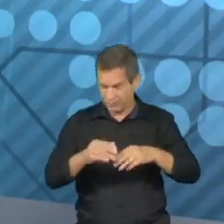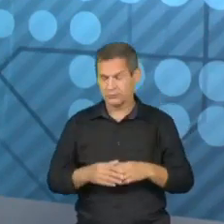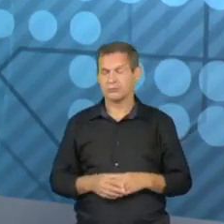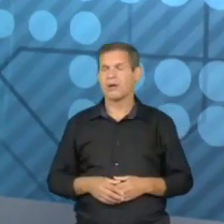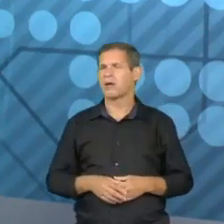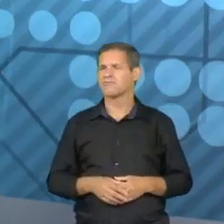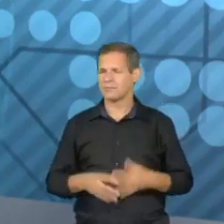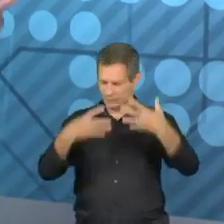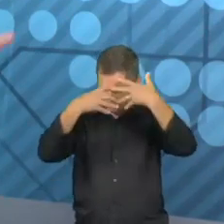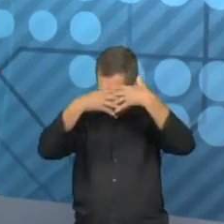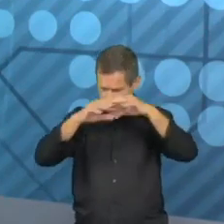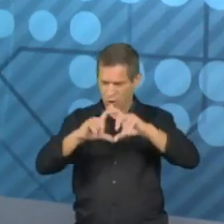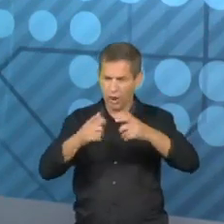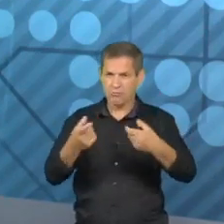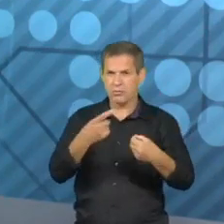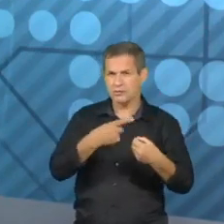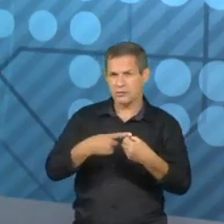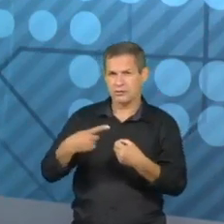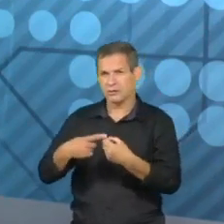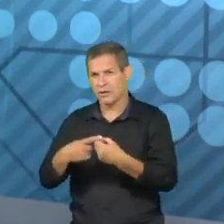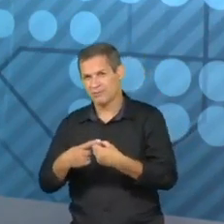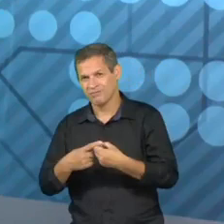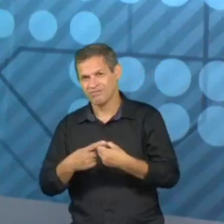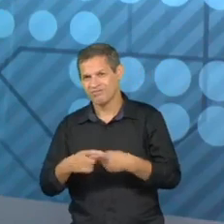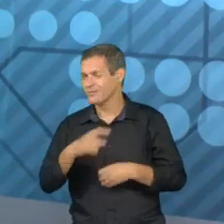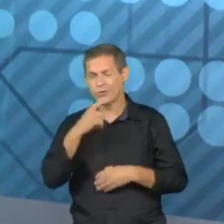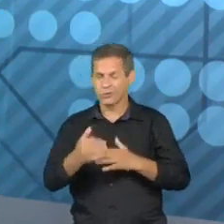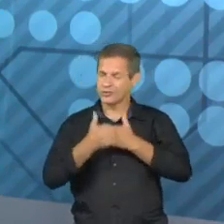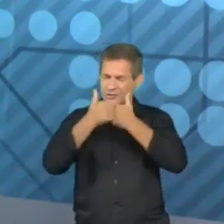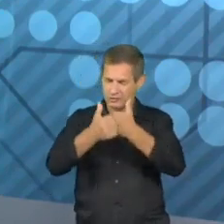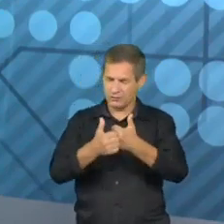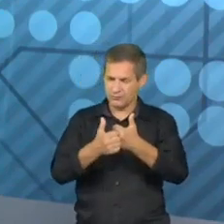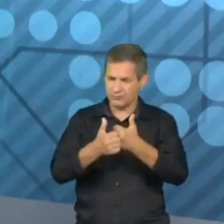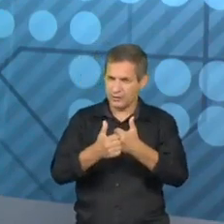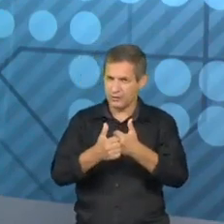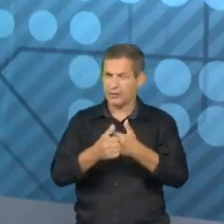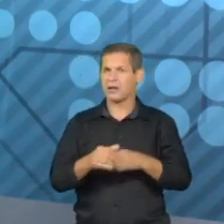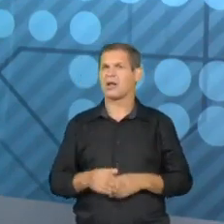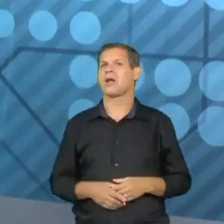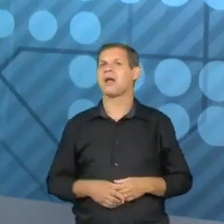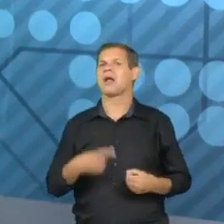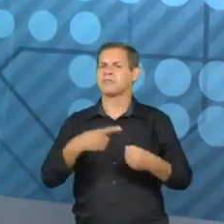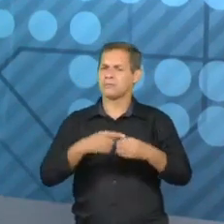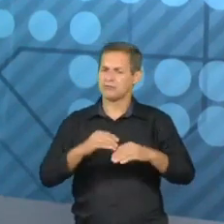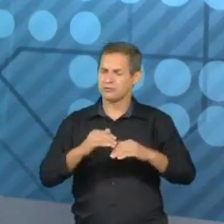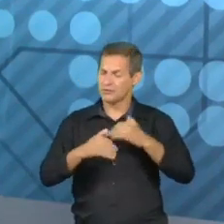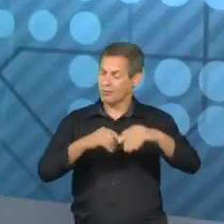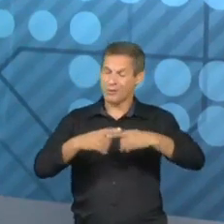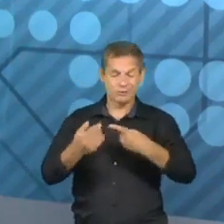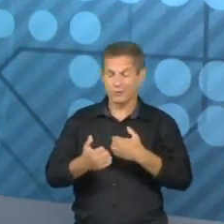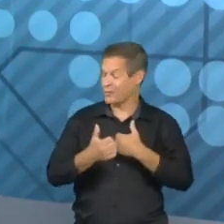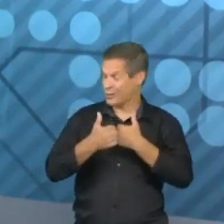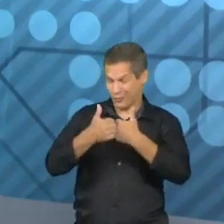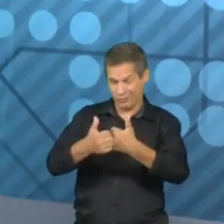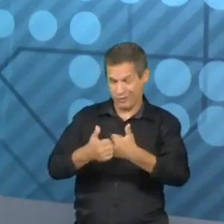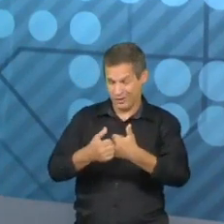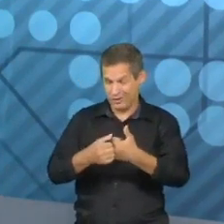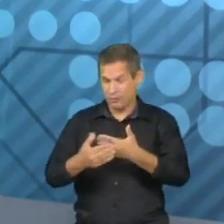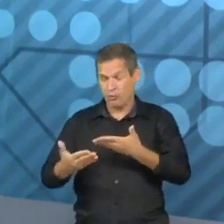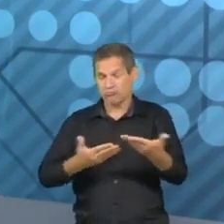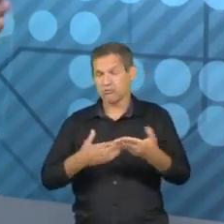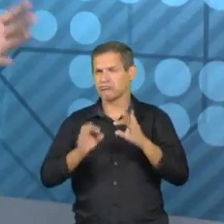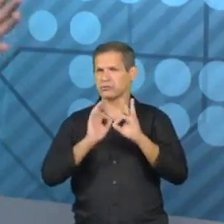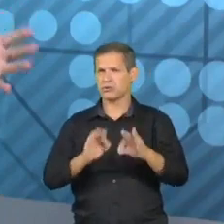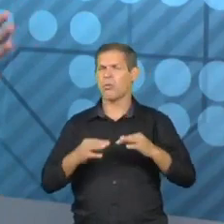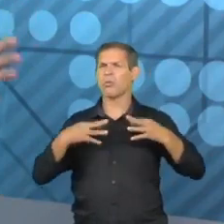né? Pensando nas grandes cidades que acabam não acompanhando, né? Ela acaba crescendo, mas não acaba fornecendo serviços